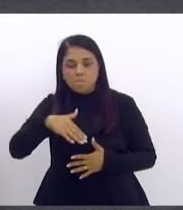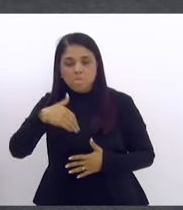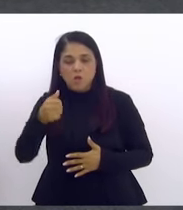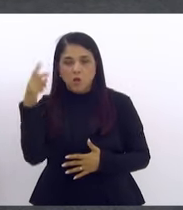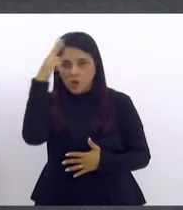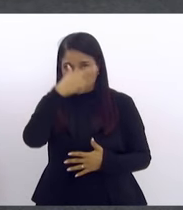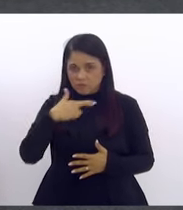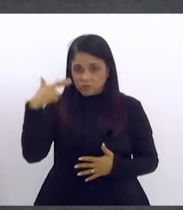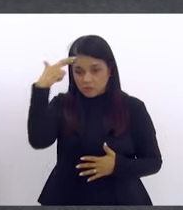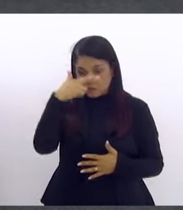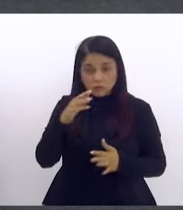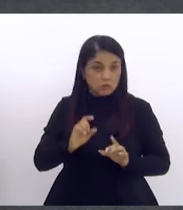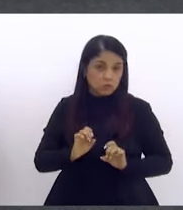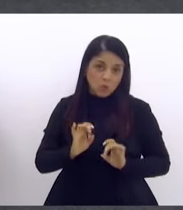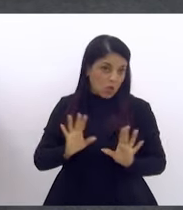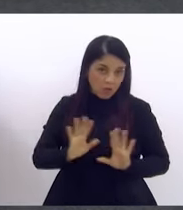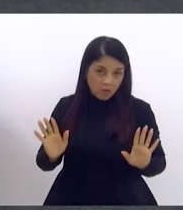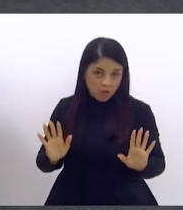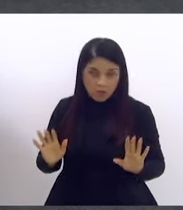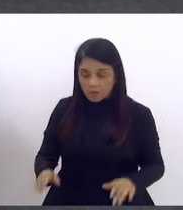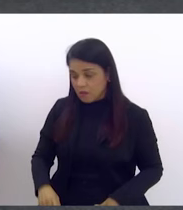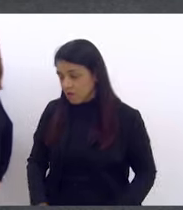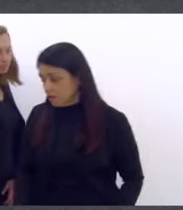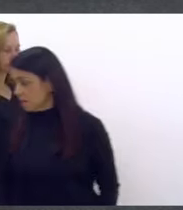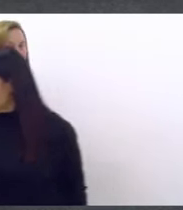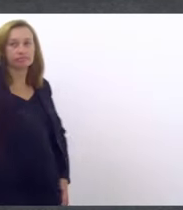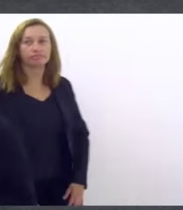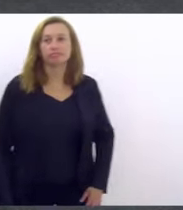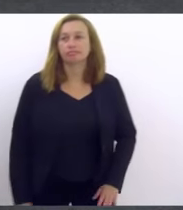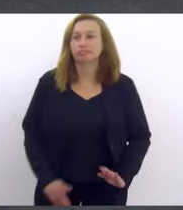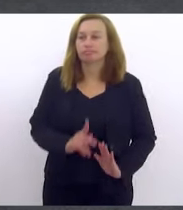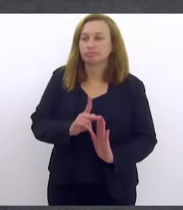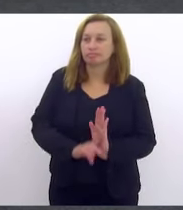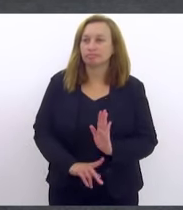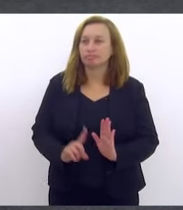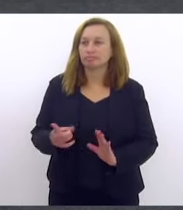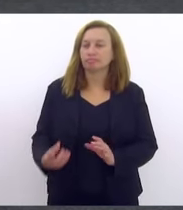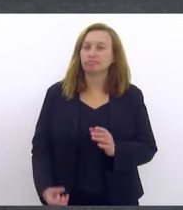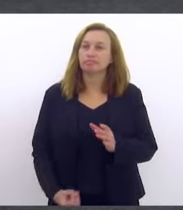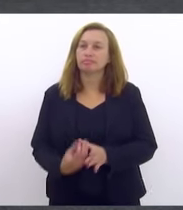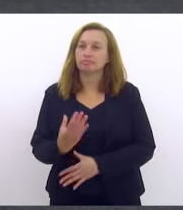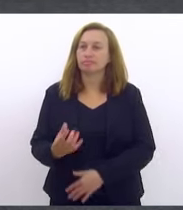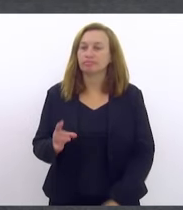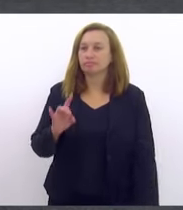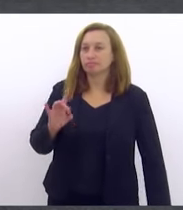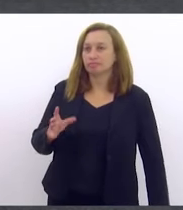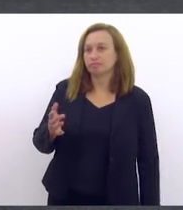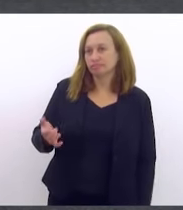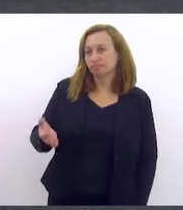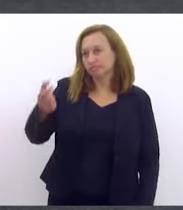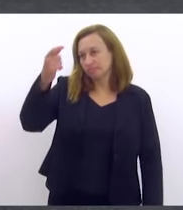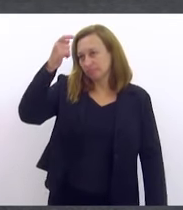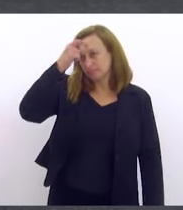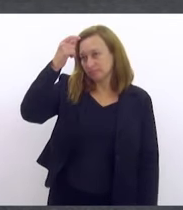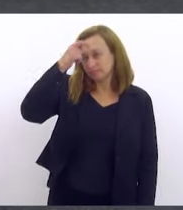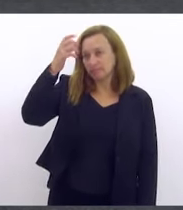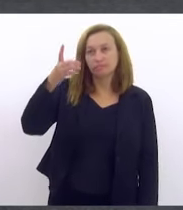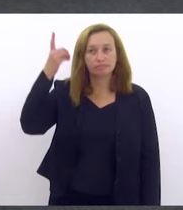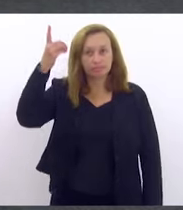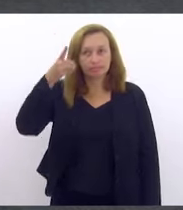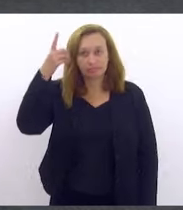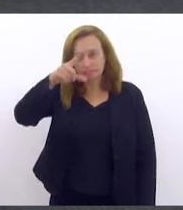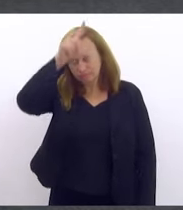fiscalização. É só isso. Esse projeto não nasceu só da cabeça do deputado Luiz Paulo,